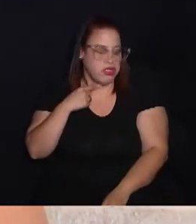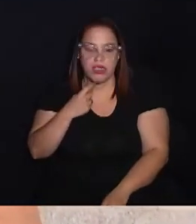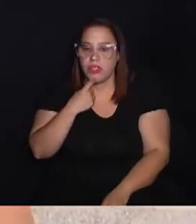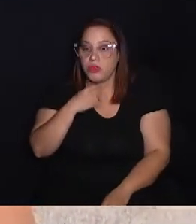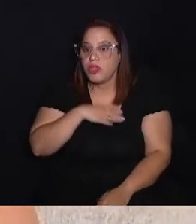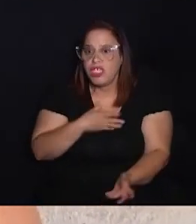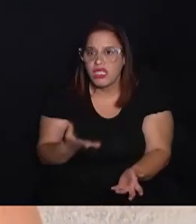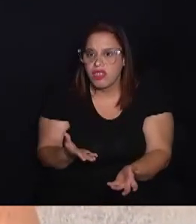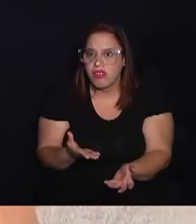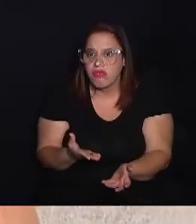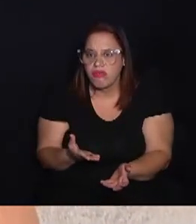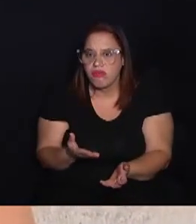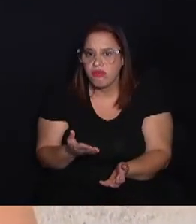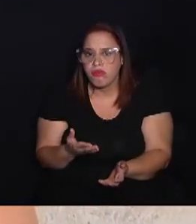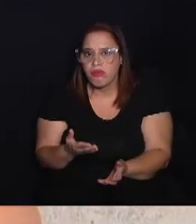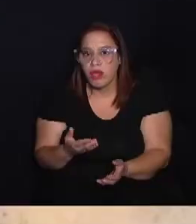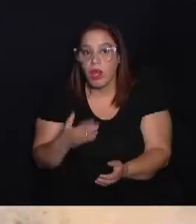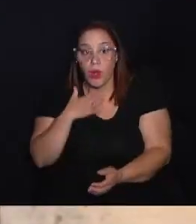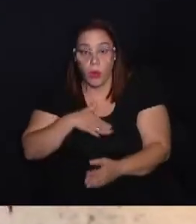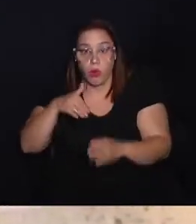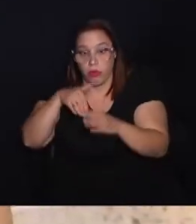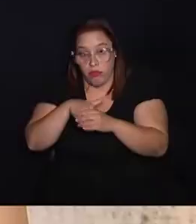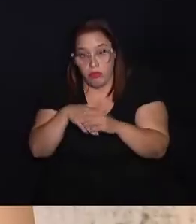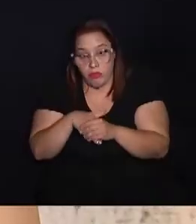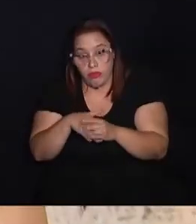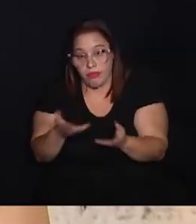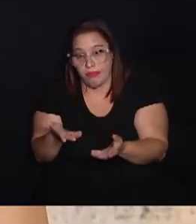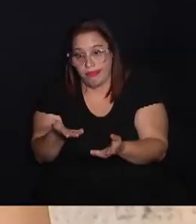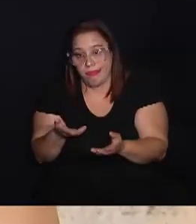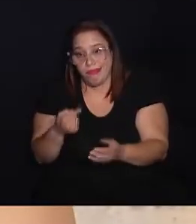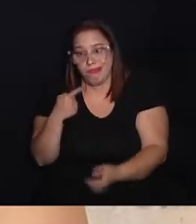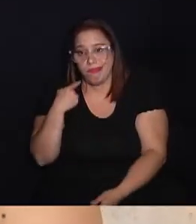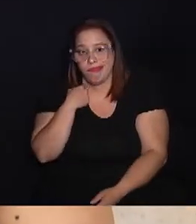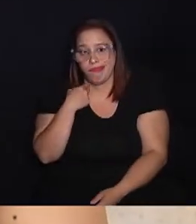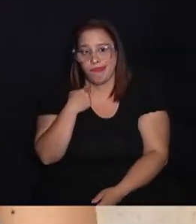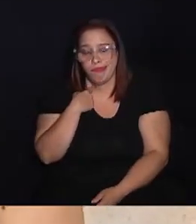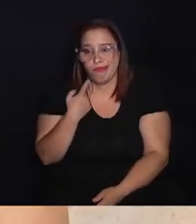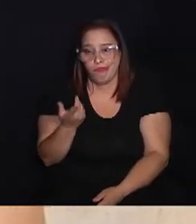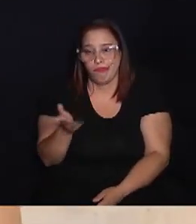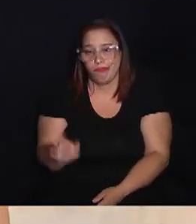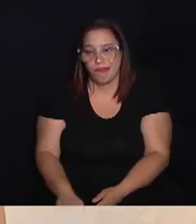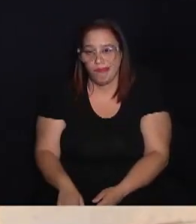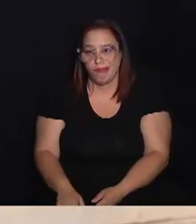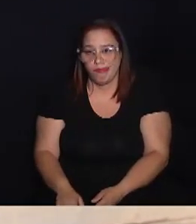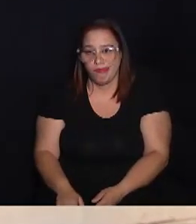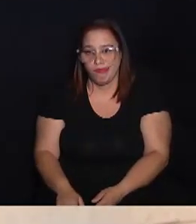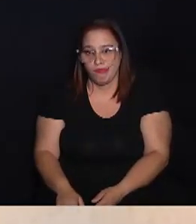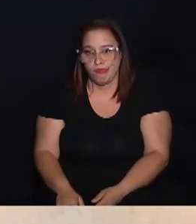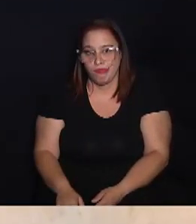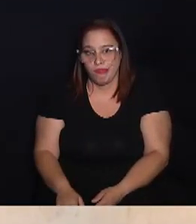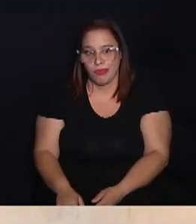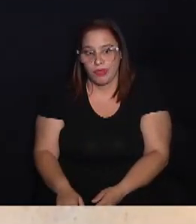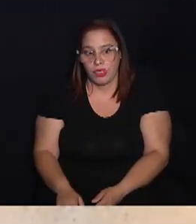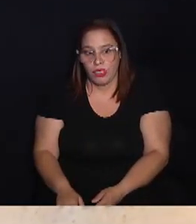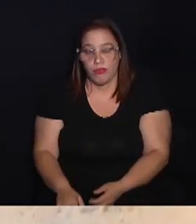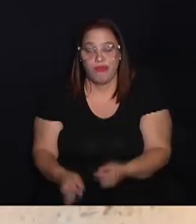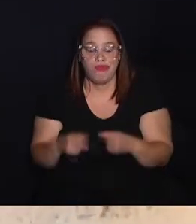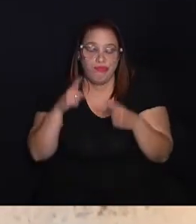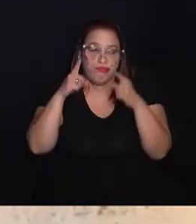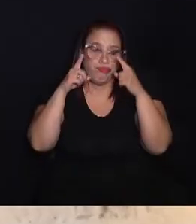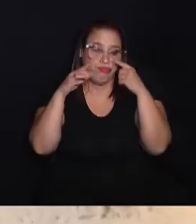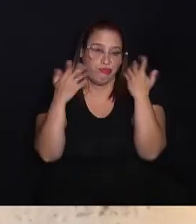falar sobre o dia de ontem, sobre o trabalho que está sendo realizado, fazer uma projeção sobre os desafios para este próximo mandato. Faço o convite